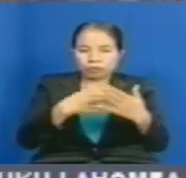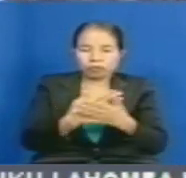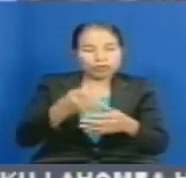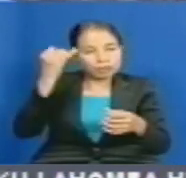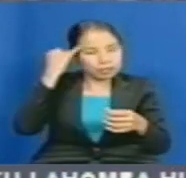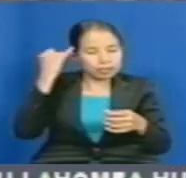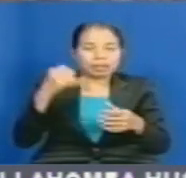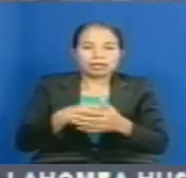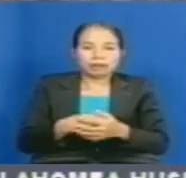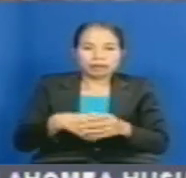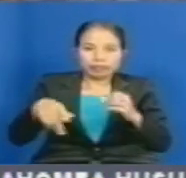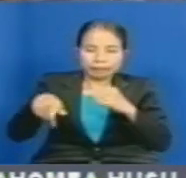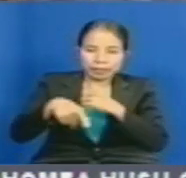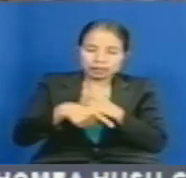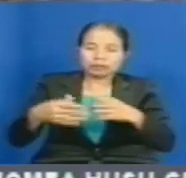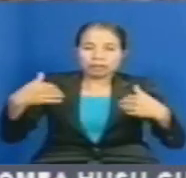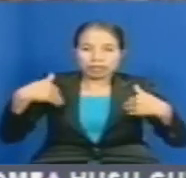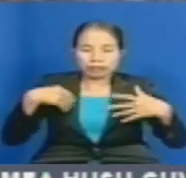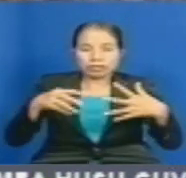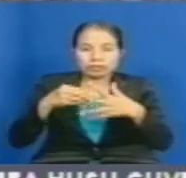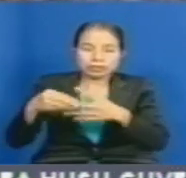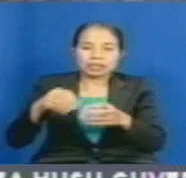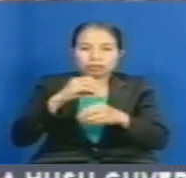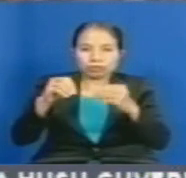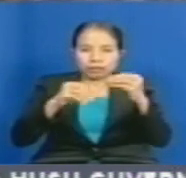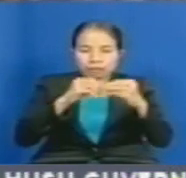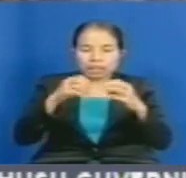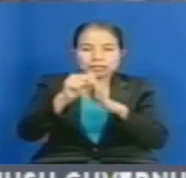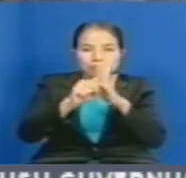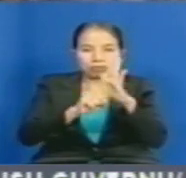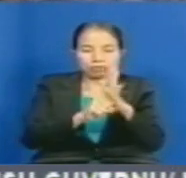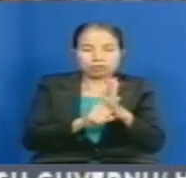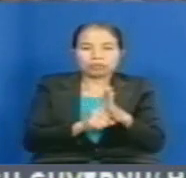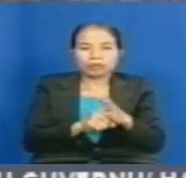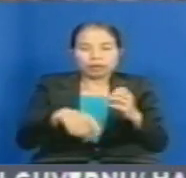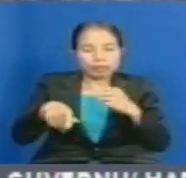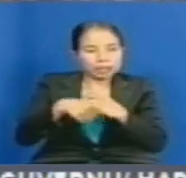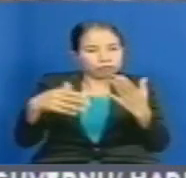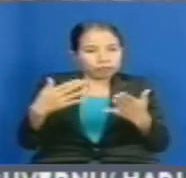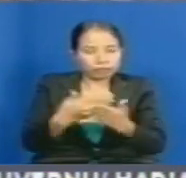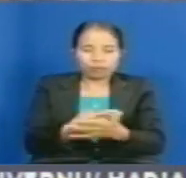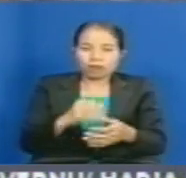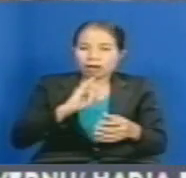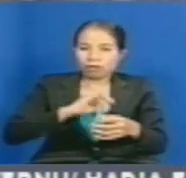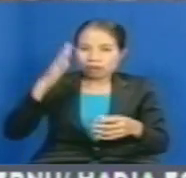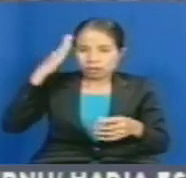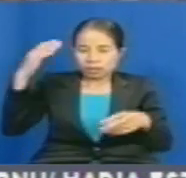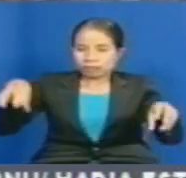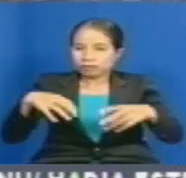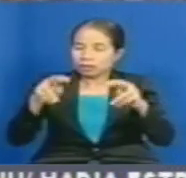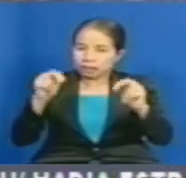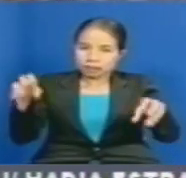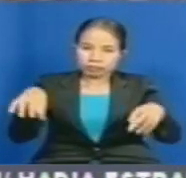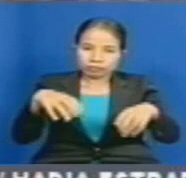Iha, Liliu com o estatuto Sira Nabe, ele corresponde ao Itania partido Sira Moderno, né? Bem, há um serviço que tem que serviço Hamutu,